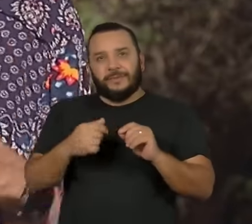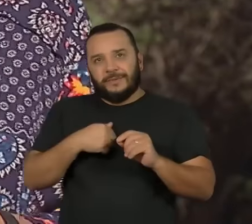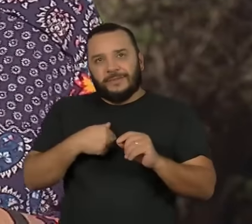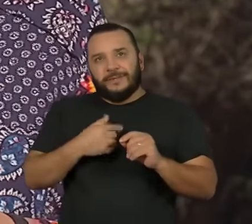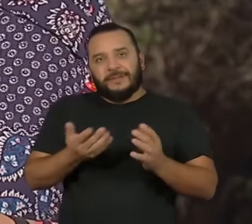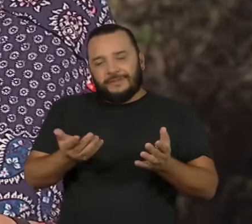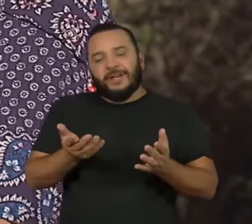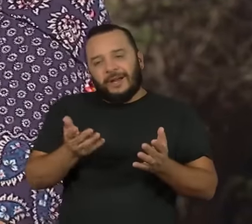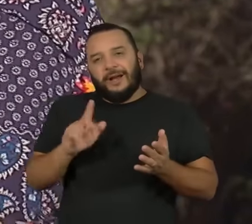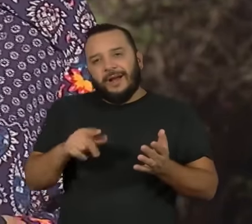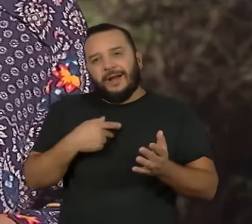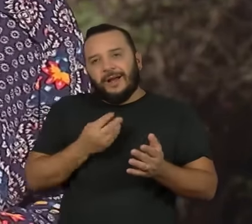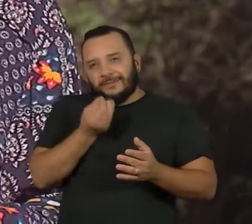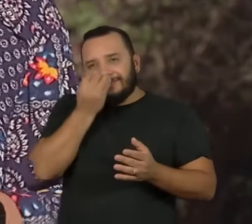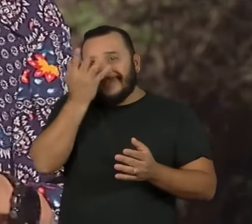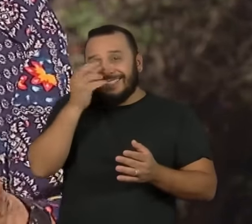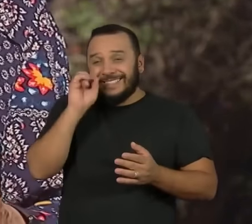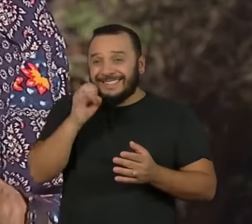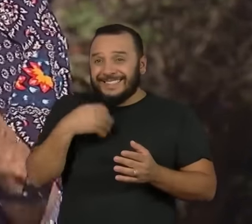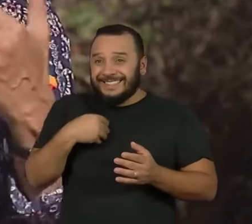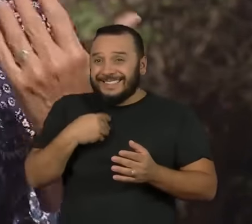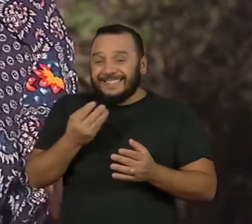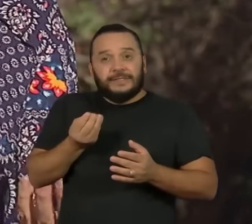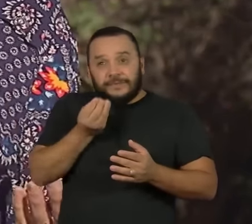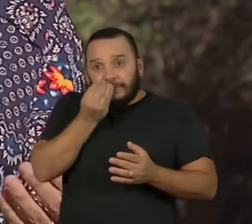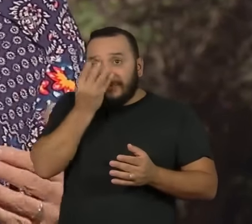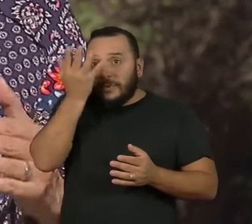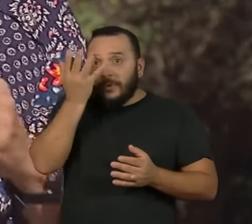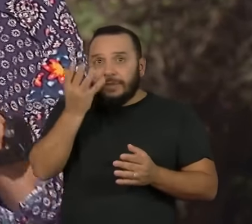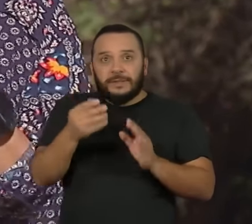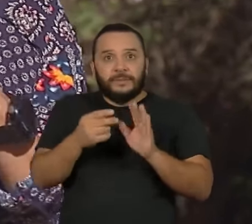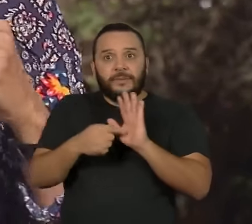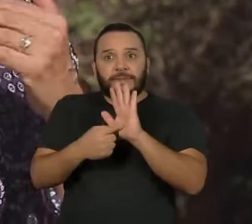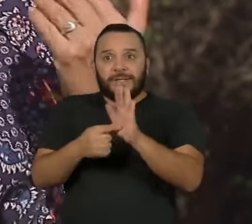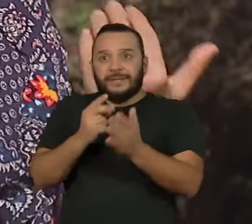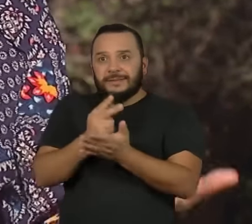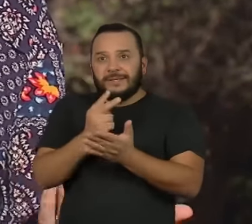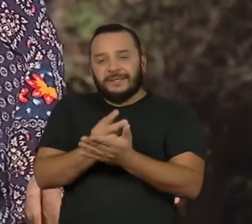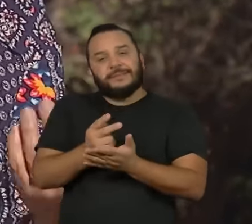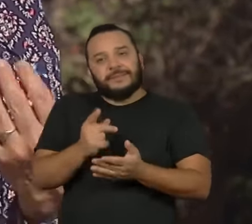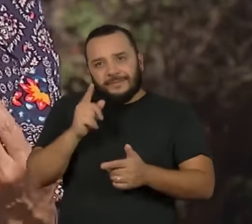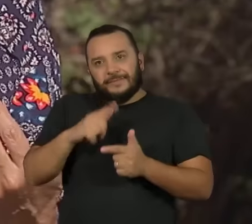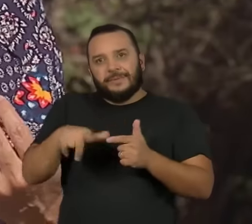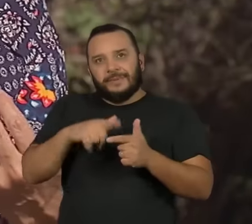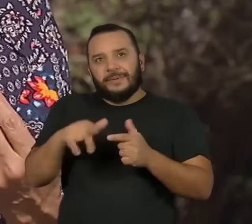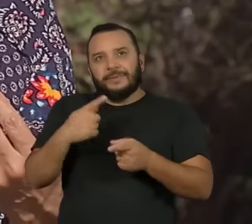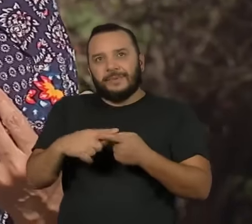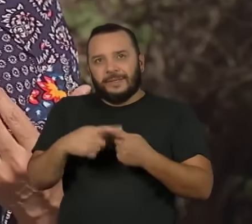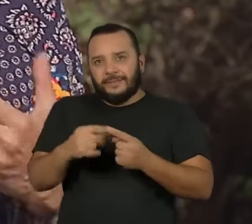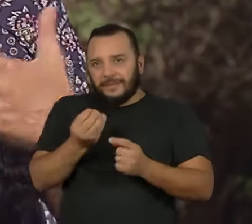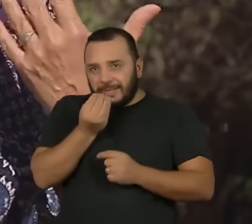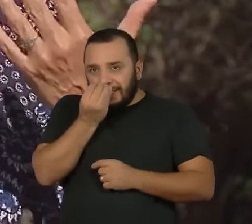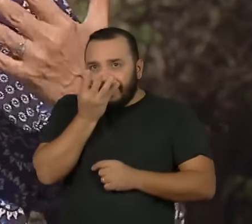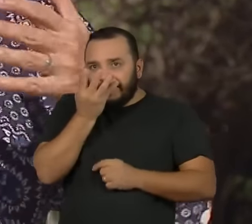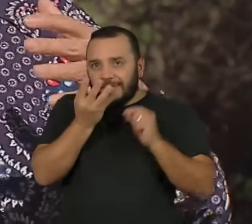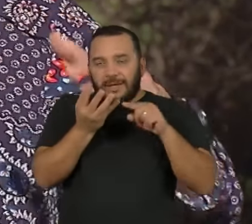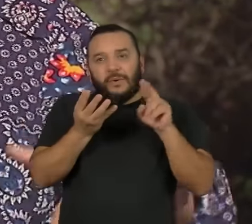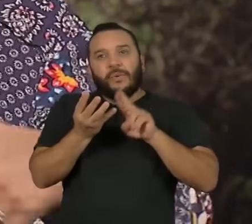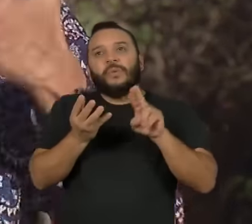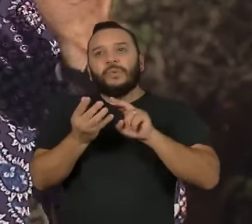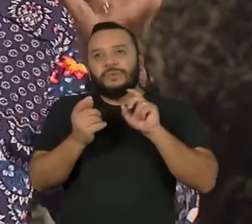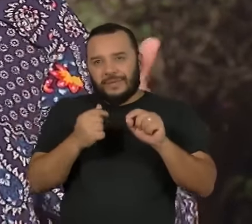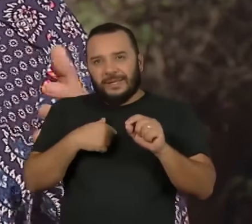Também é um problema. Por quê? Porque assim, a planta, ela gasta uma energia enorme para florescer. Muito. Ela